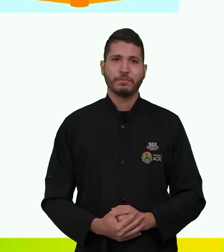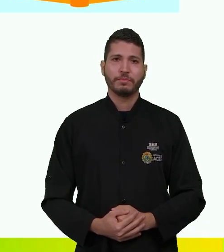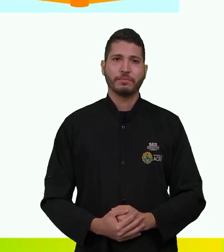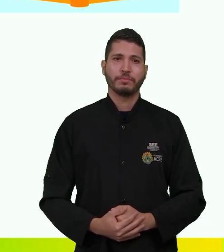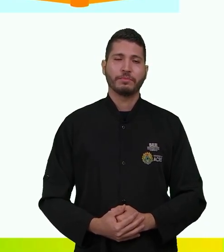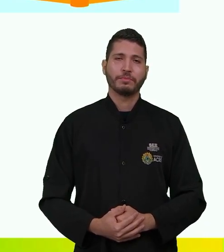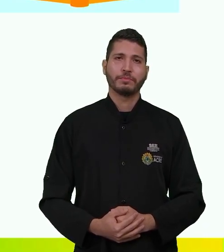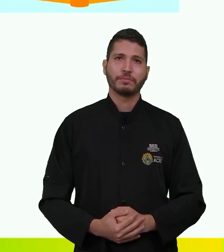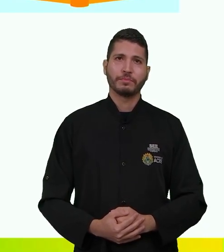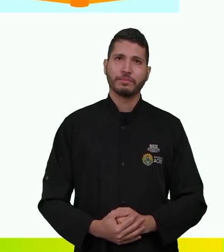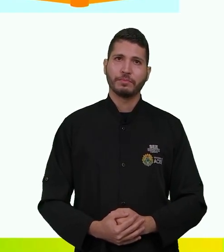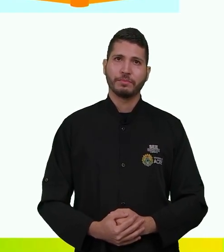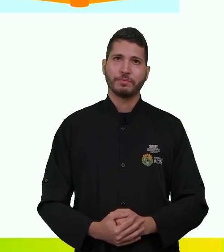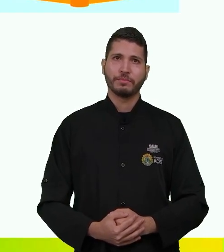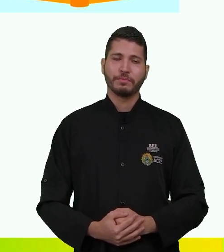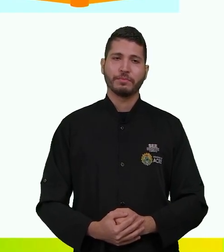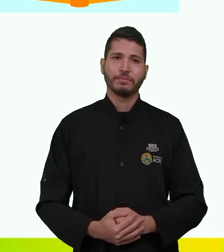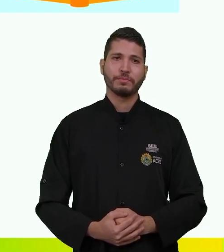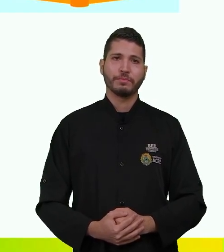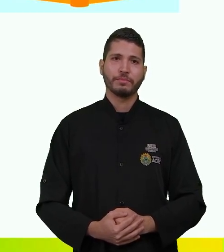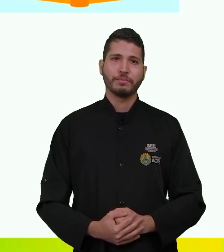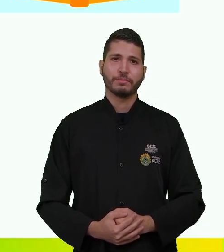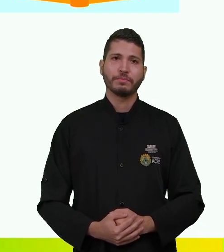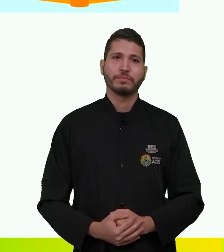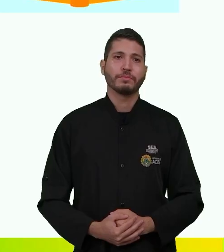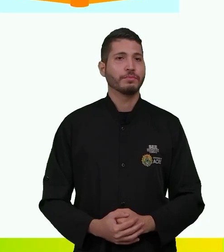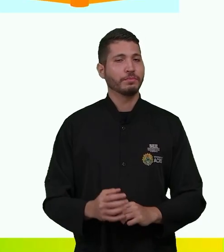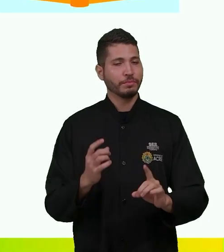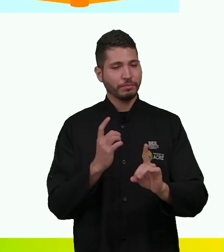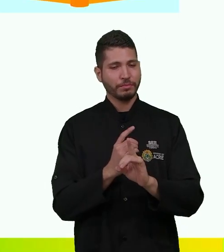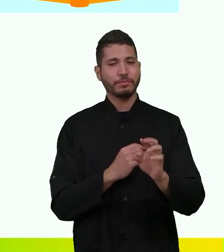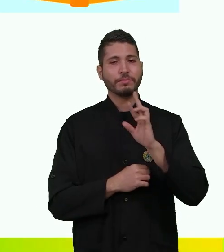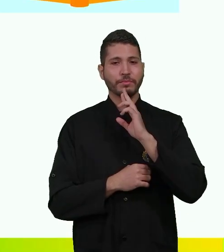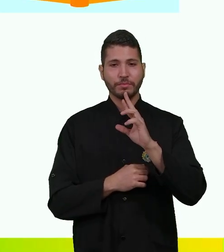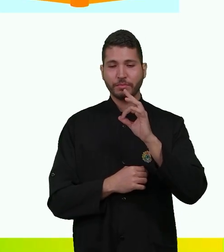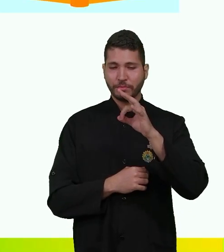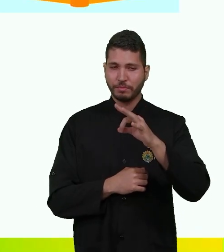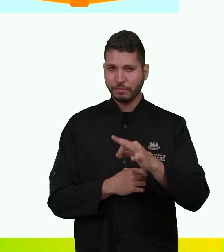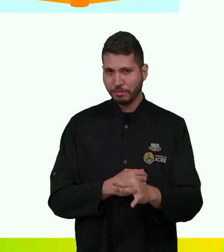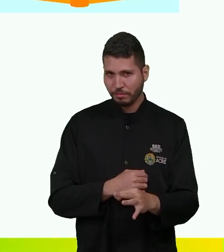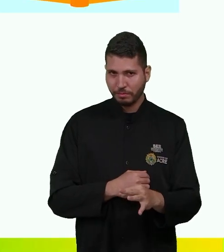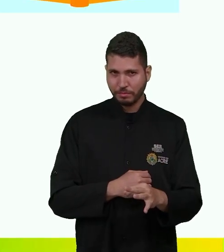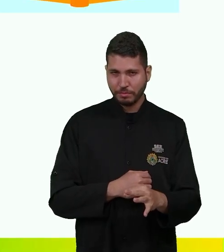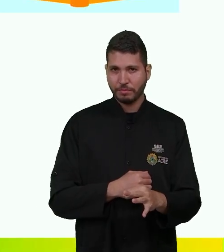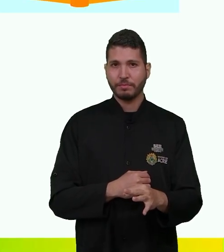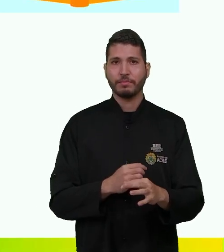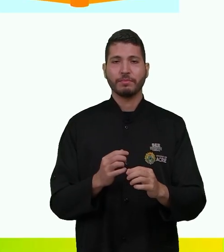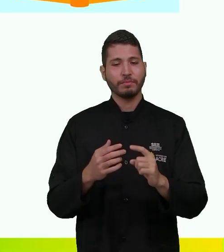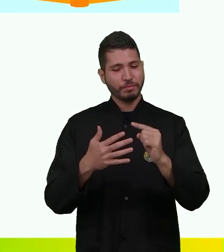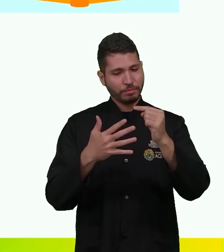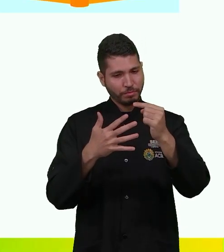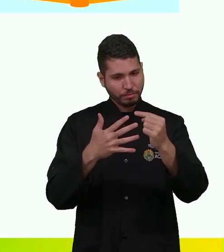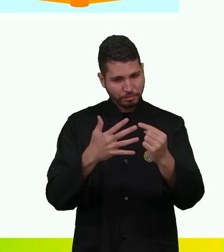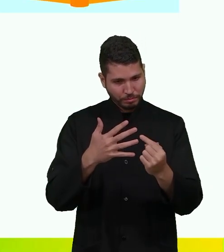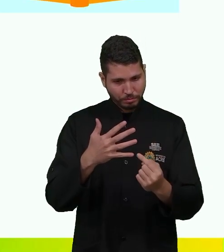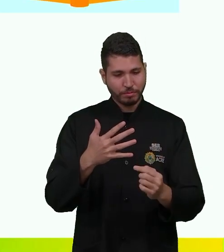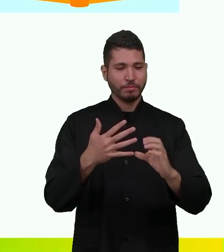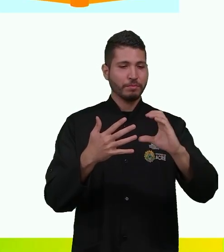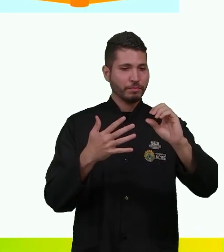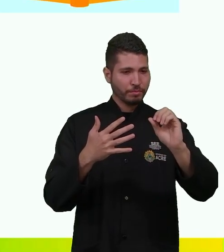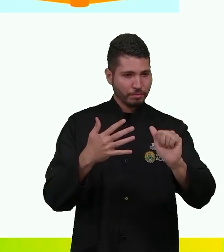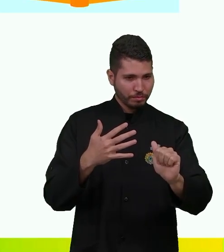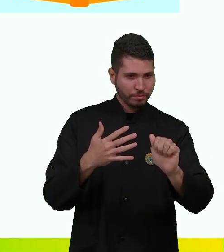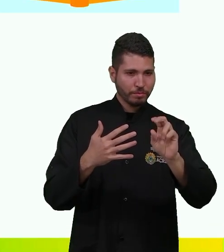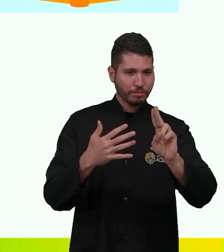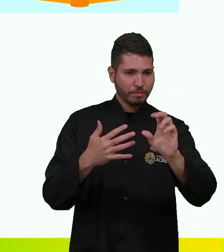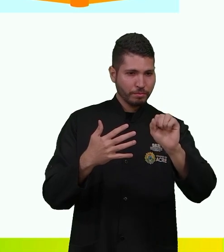a nossa questão? Analise a afirmativa abaixo e marque a alternativa que corresponde a uma causa.